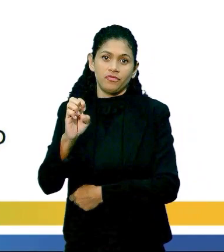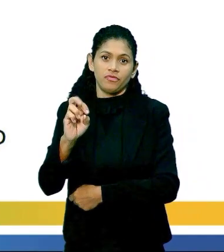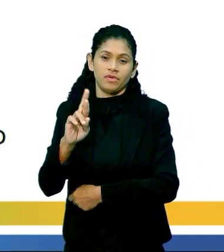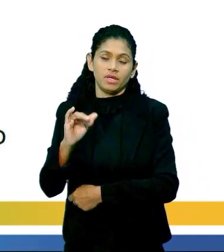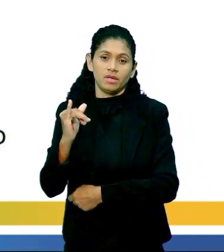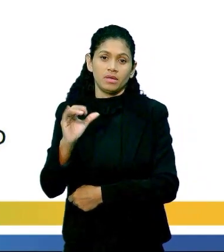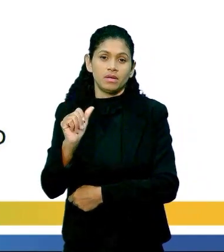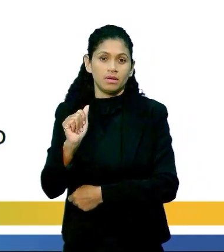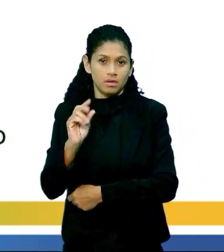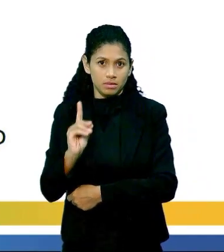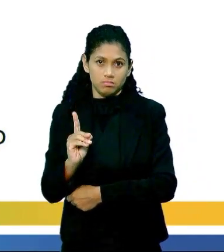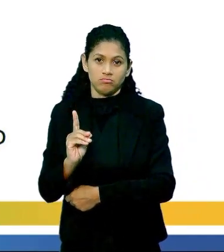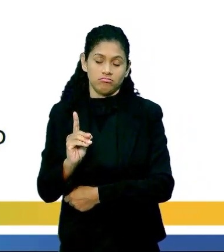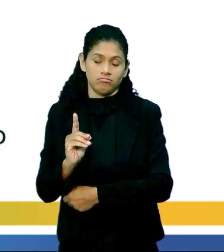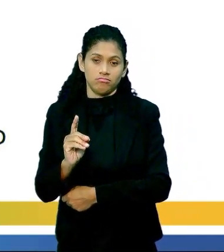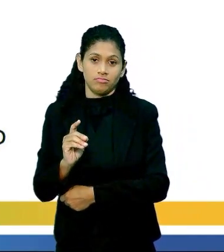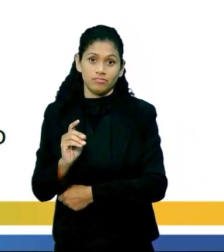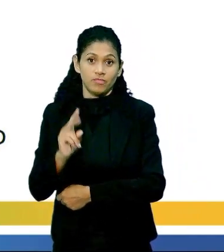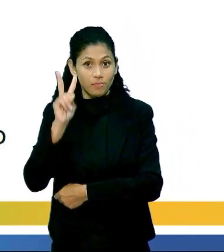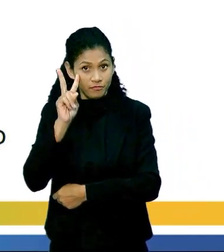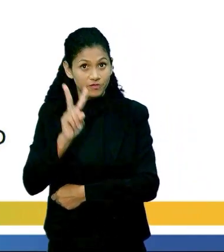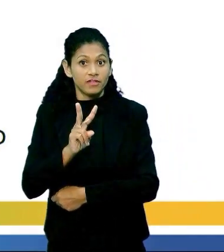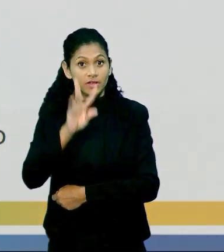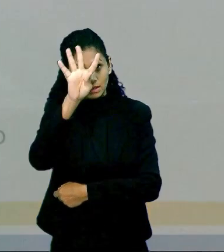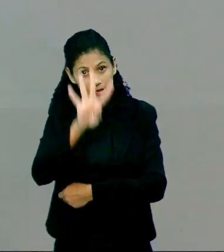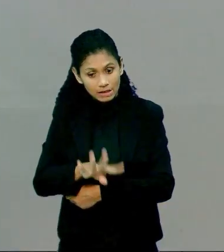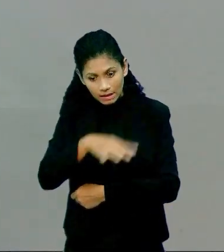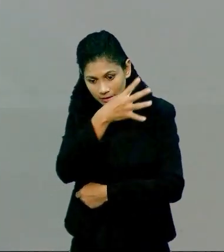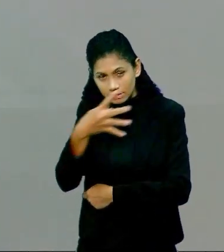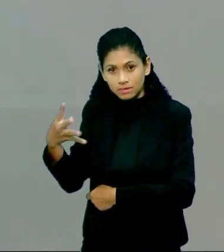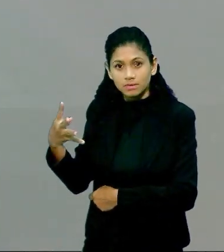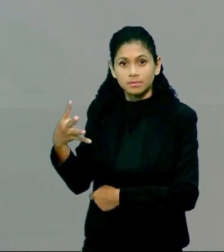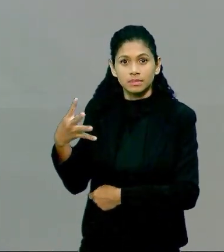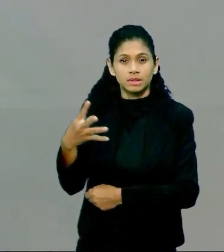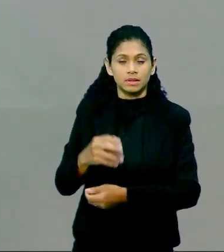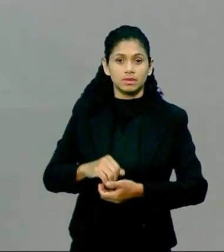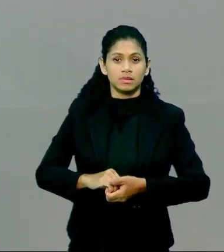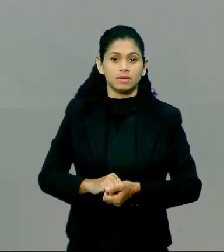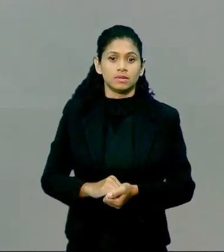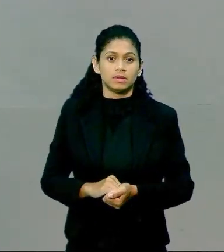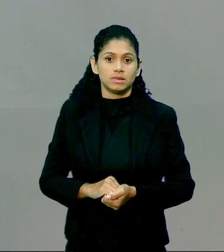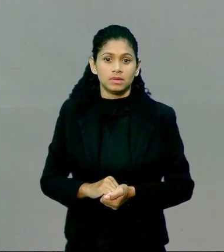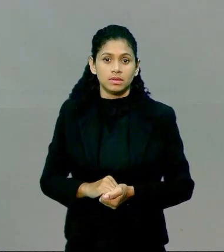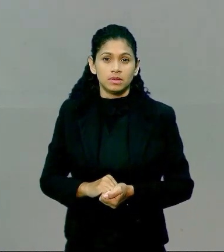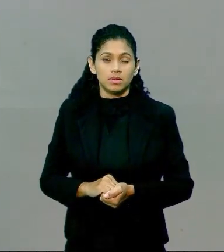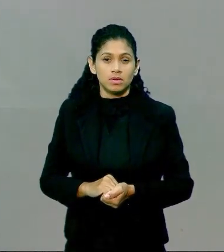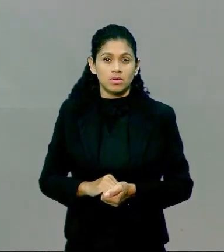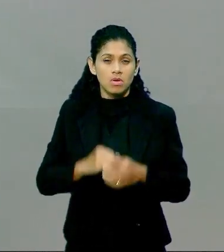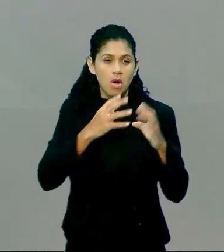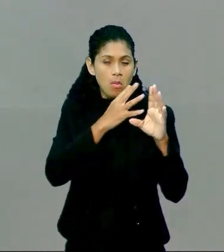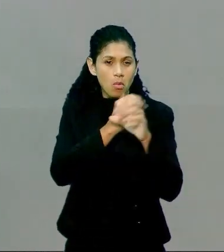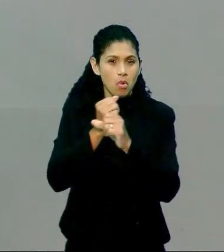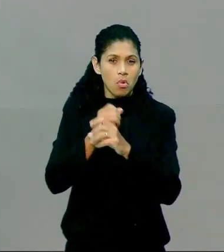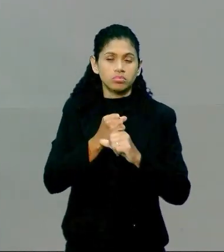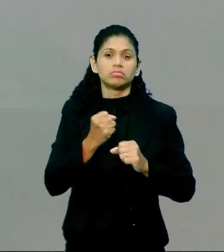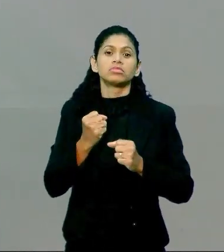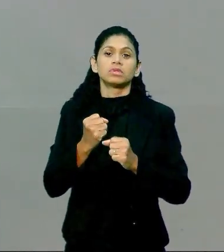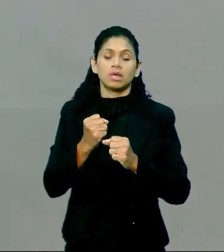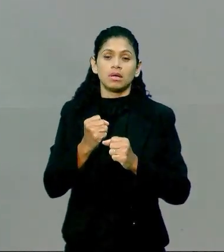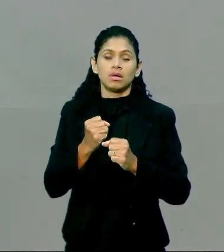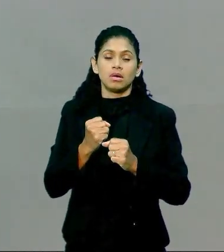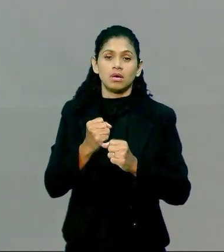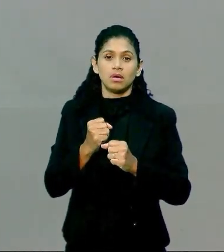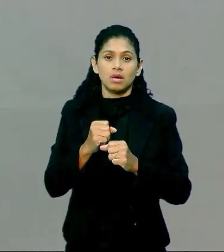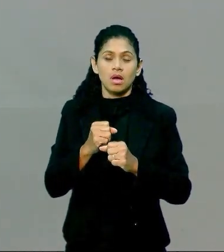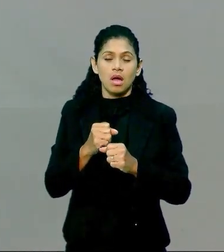10º mês? Vamos observar? Aí nós vamos contar, né, galera? Não faz vergonha não nessa hora, tá? O examinador, o aplicador ali, ele